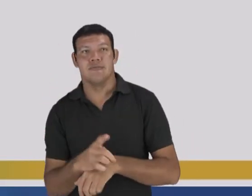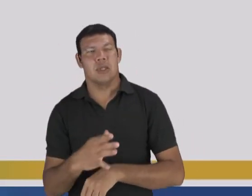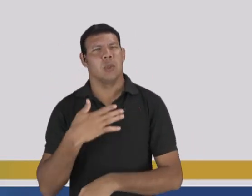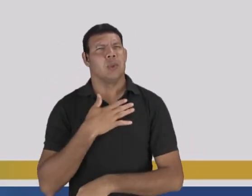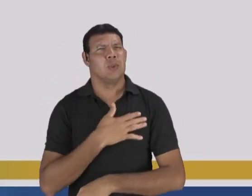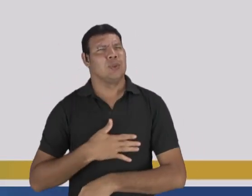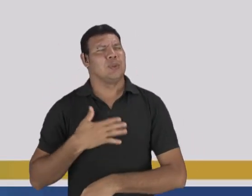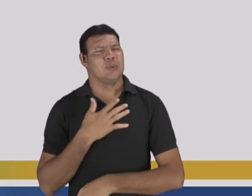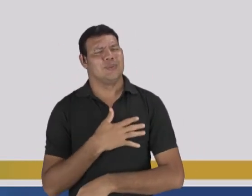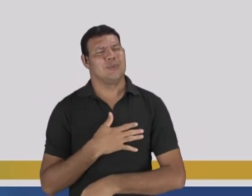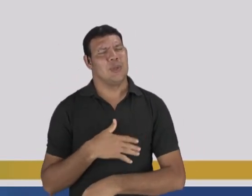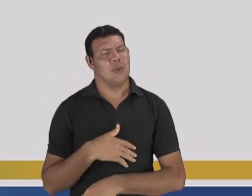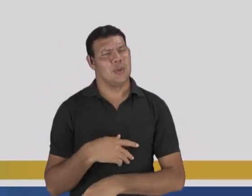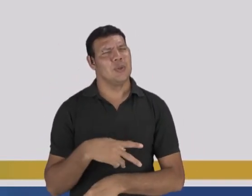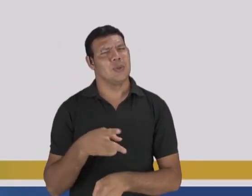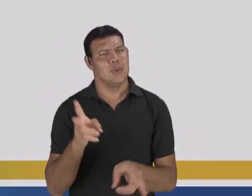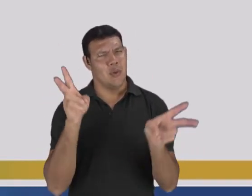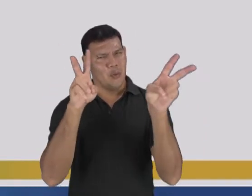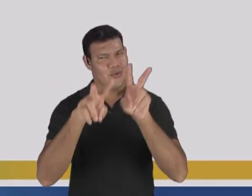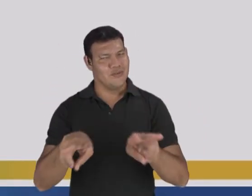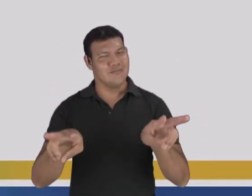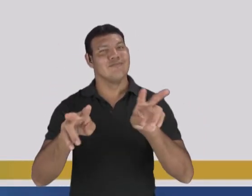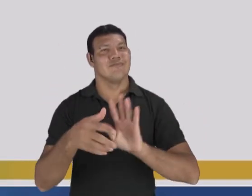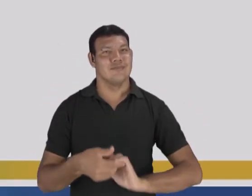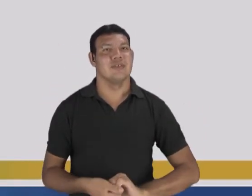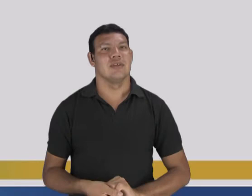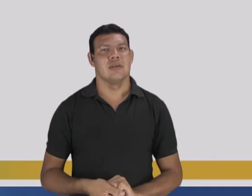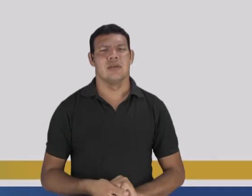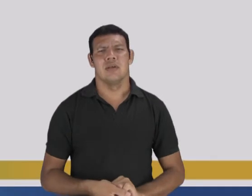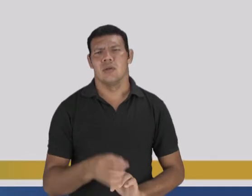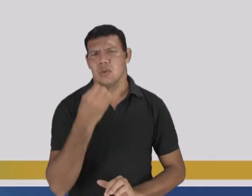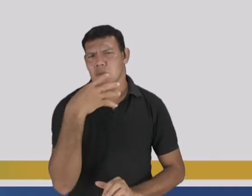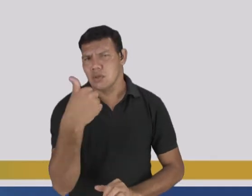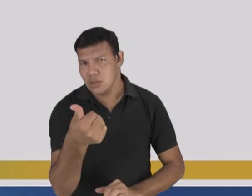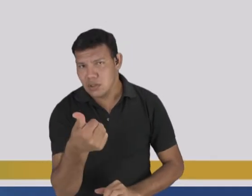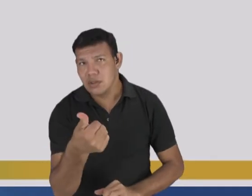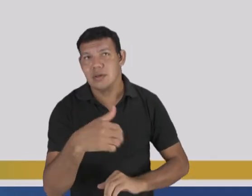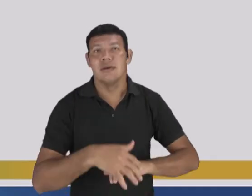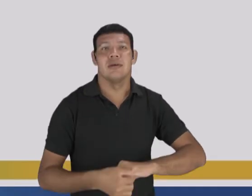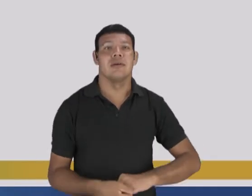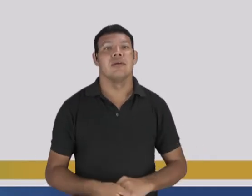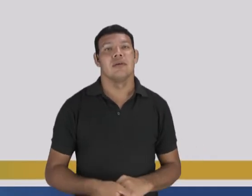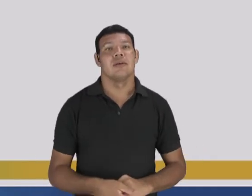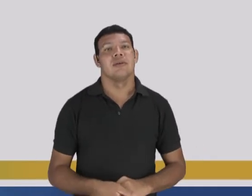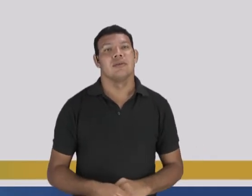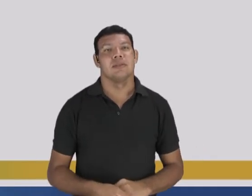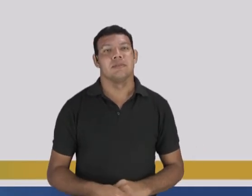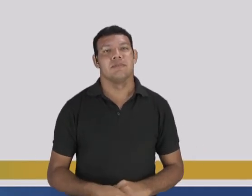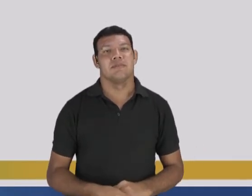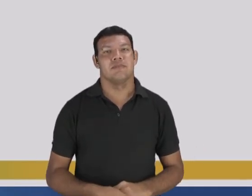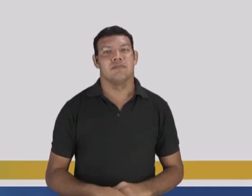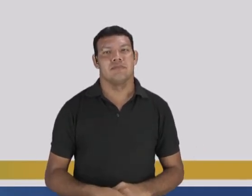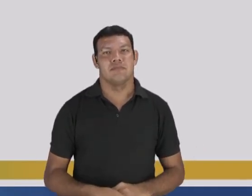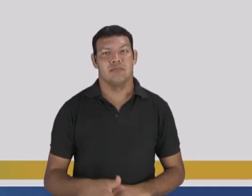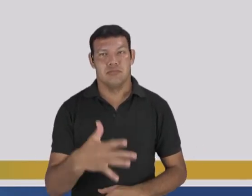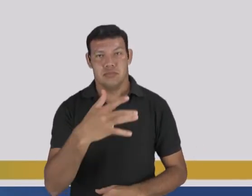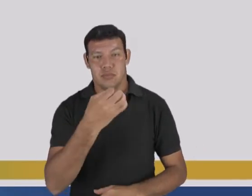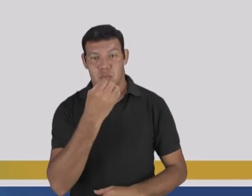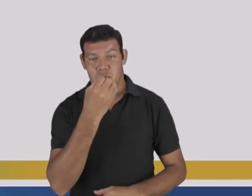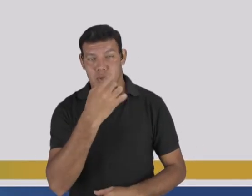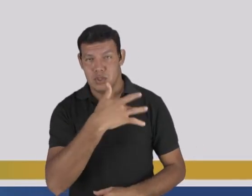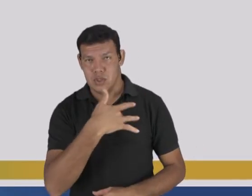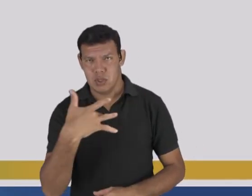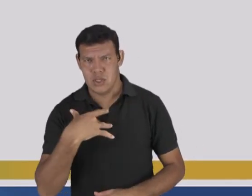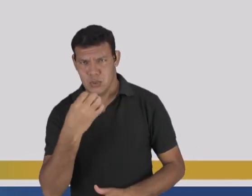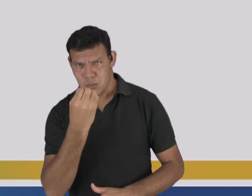verlo. Como está usted? Como está usted? Como se encontra? Né? Quando você vê uma pessoa,